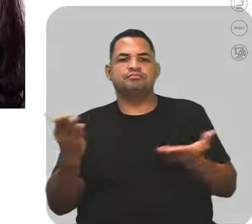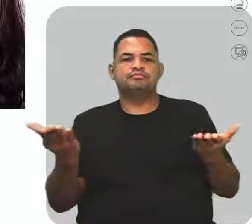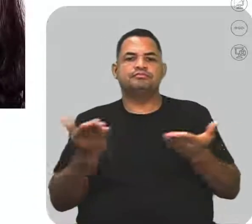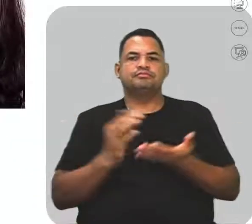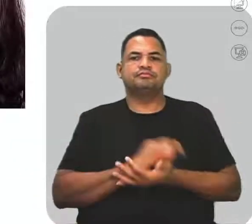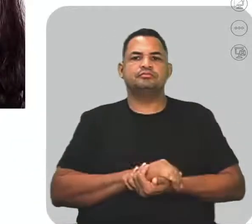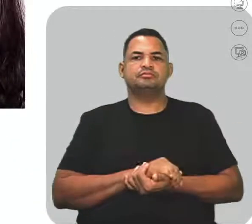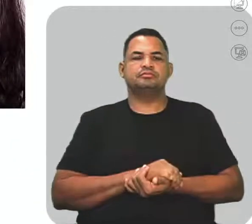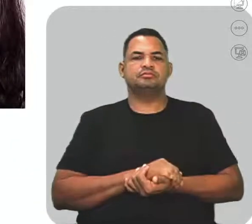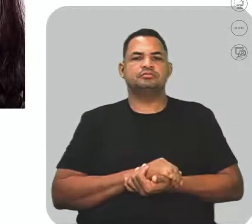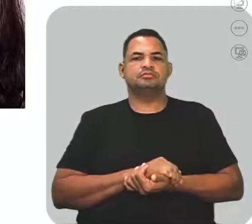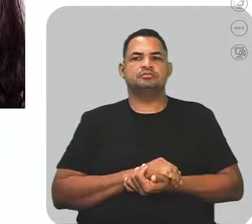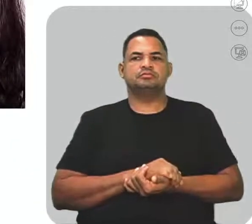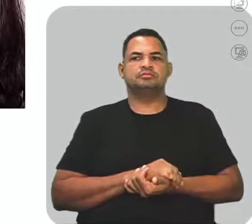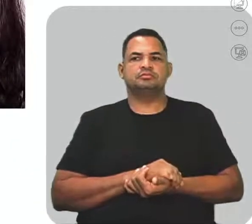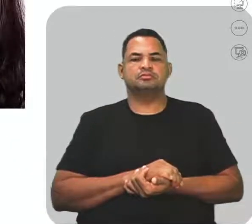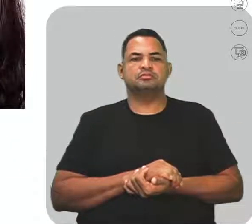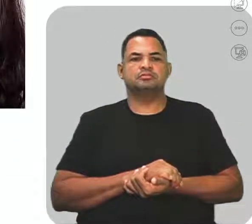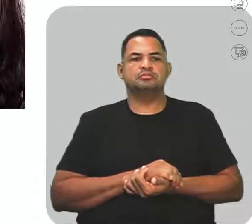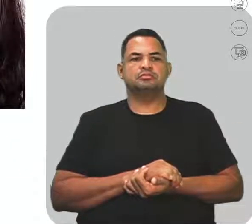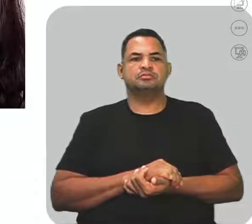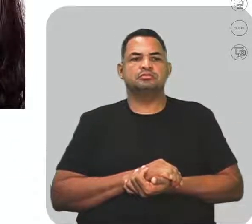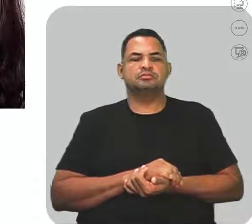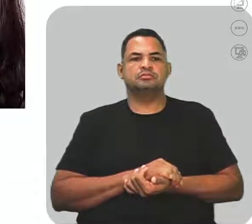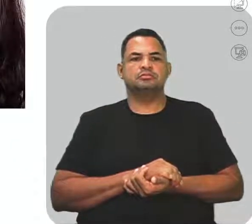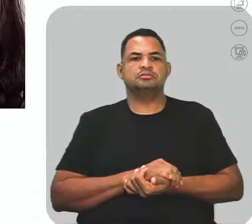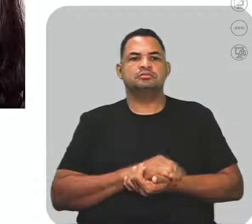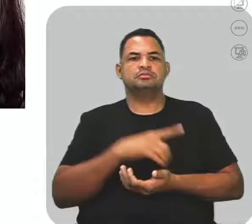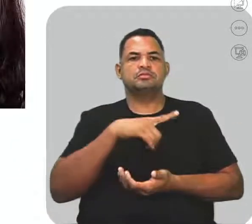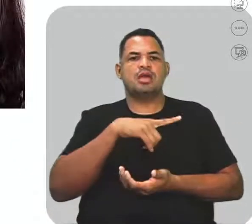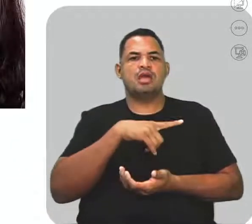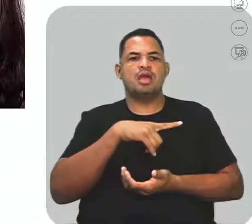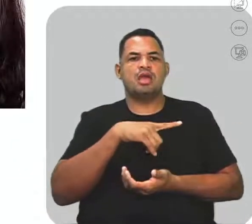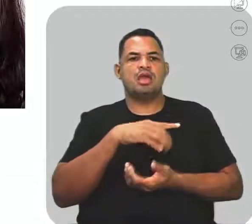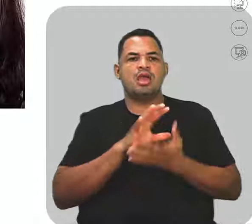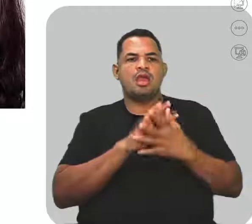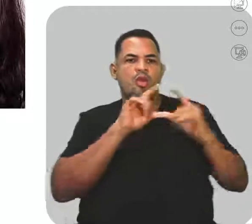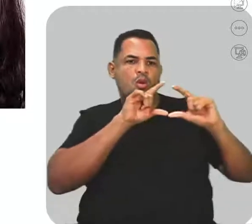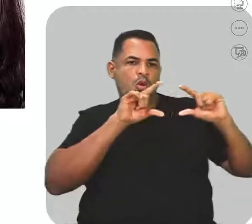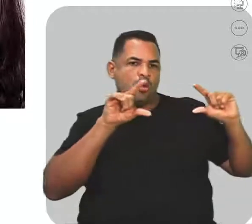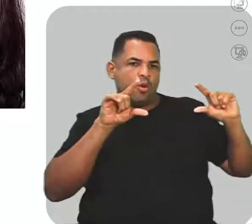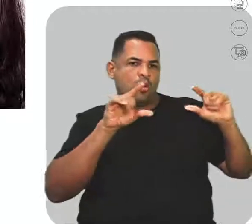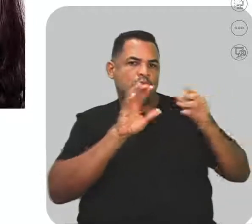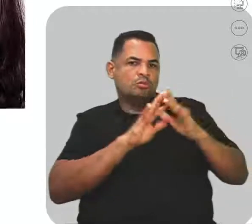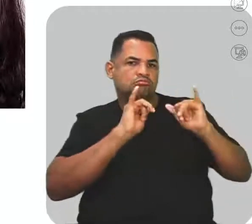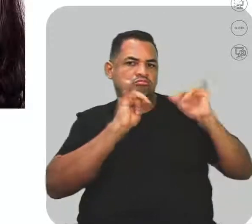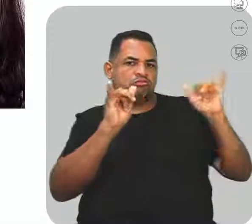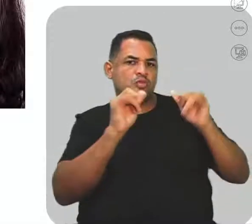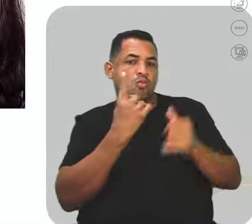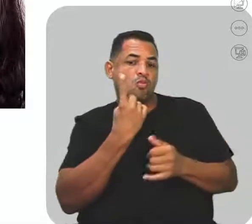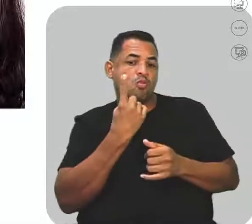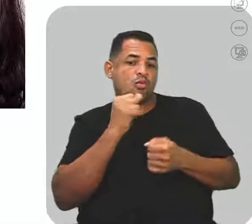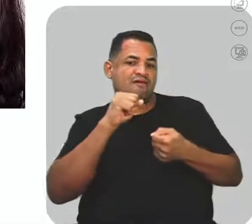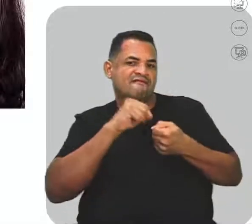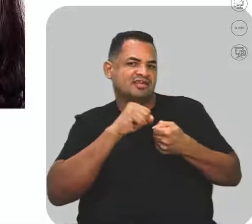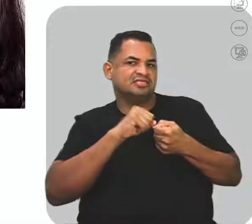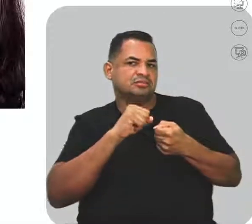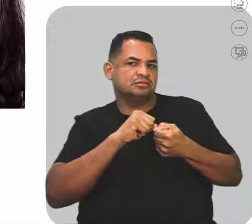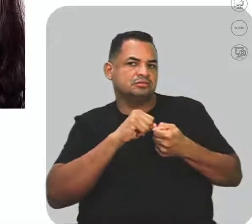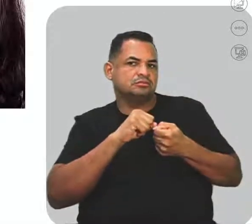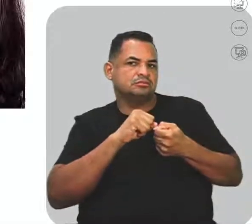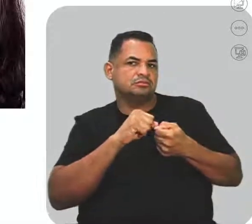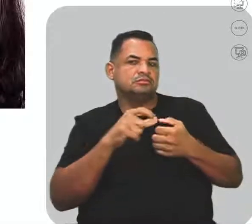Vamos juntos, vamos exemplificar a oração. Então, a oração é aquele enunciado que contém uma ação,